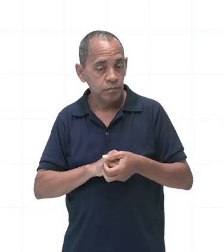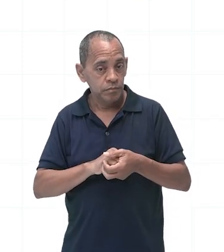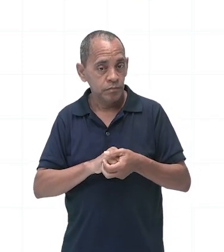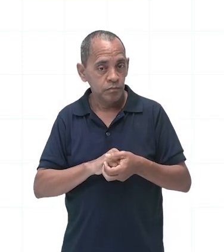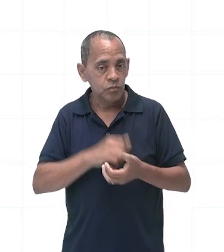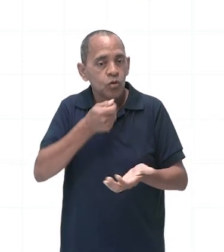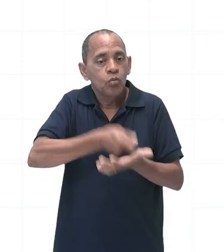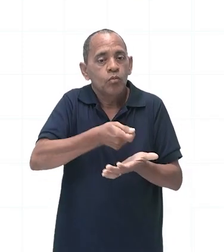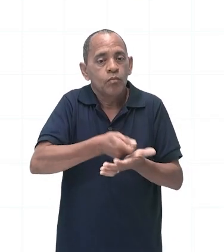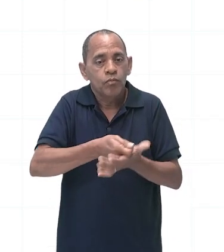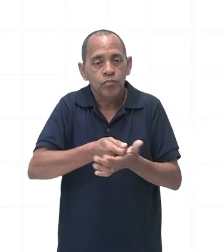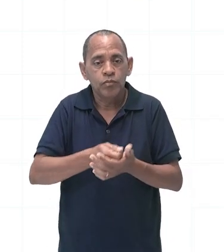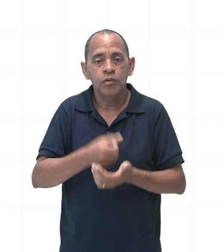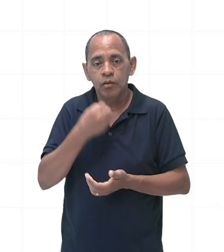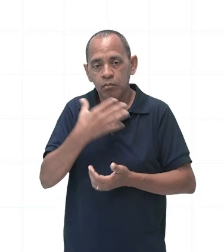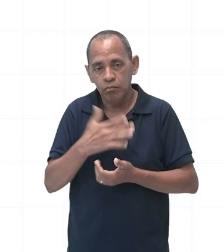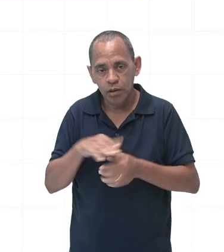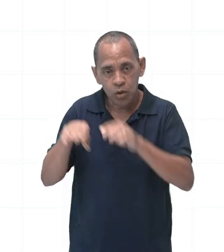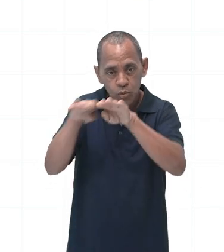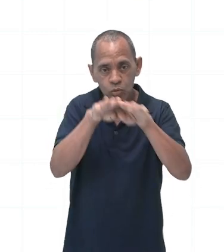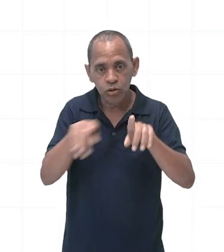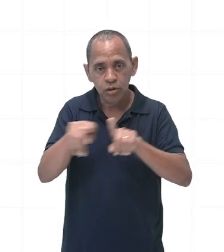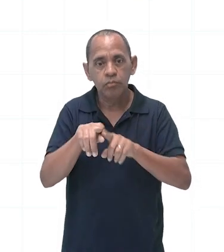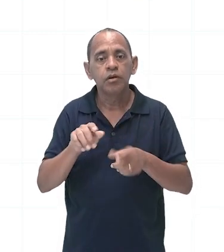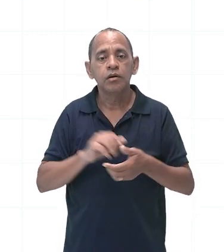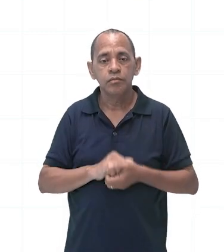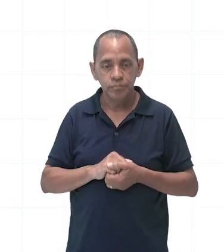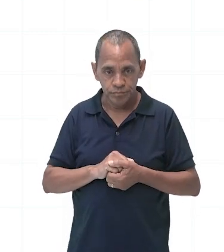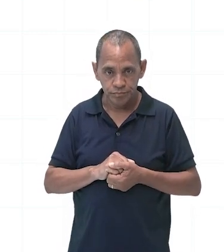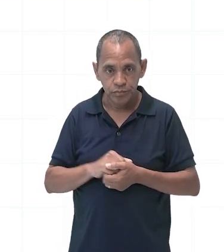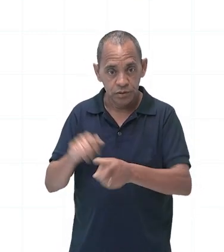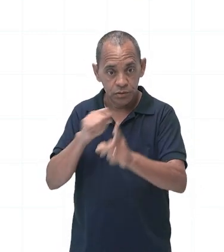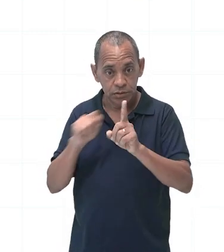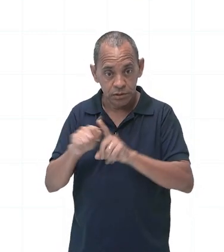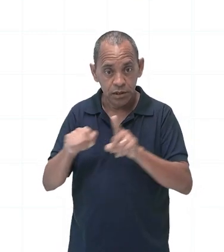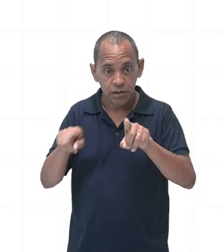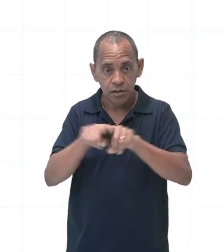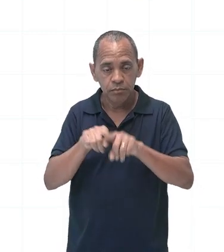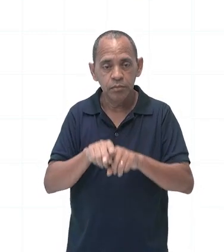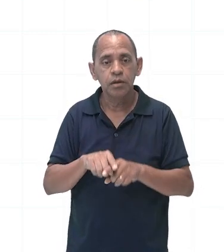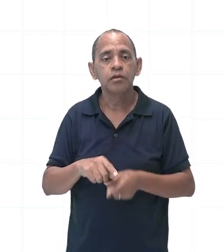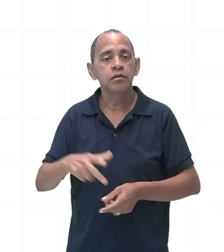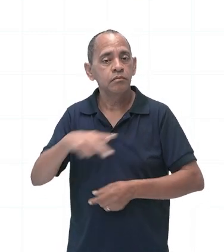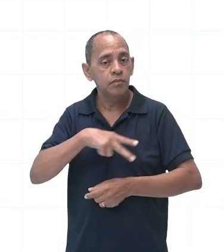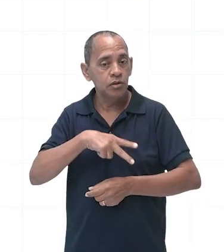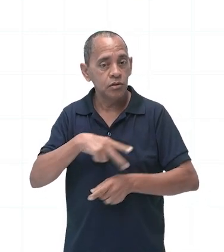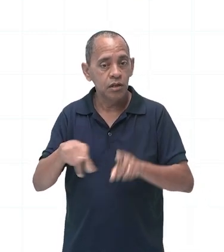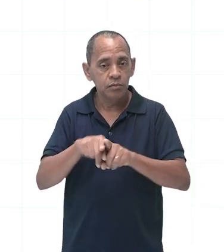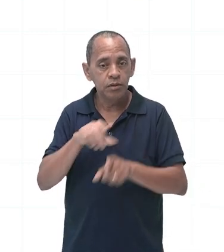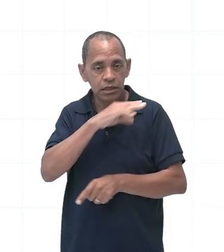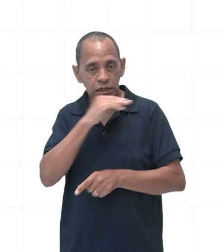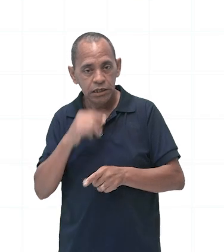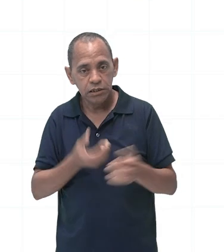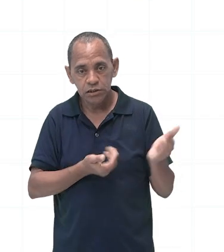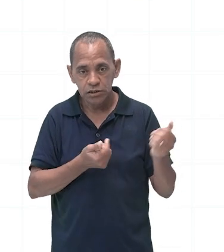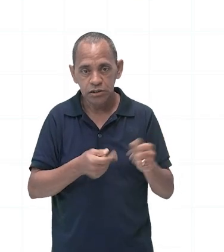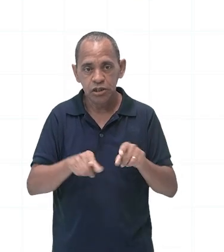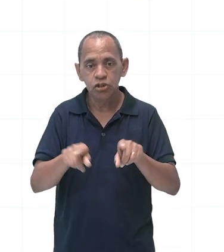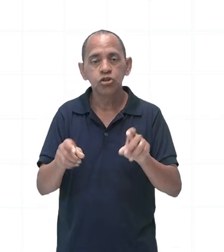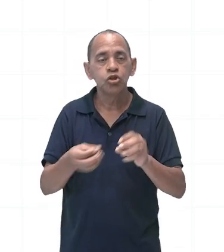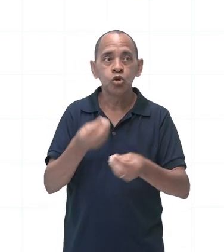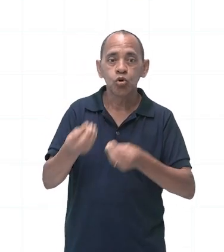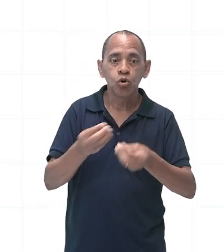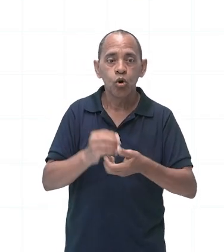os direitos e deveres individuais e coletivos e a condição peculiar da criança e do adolescente